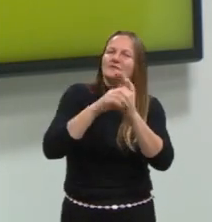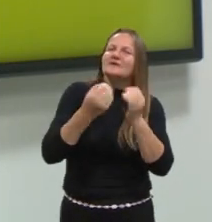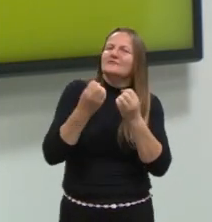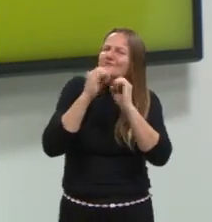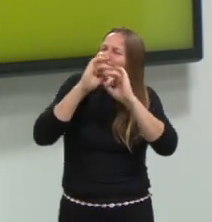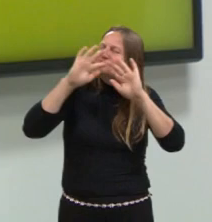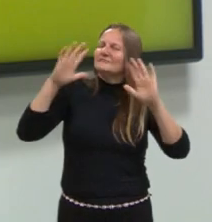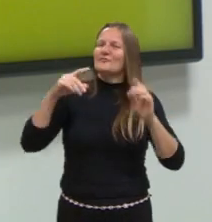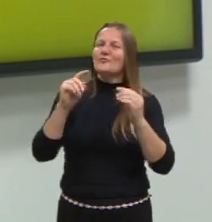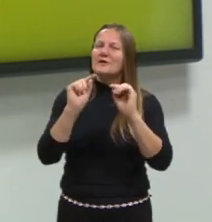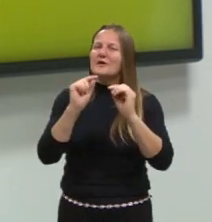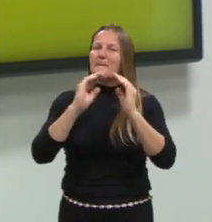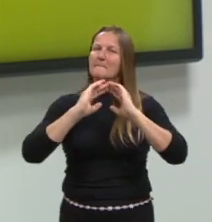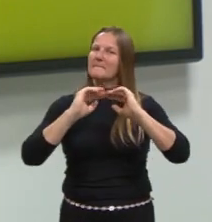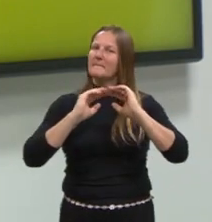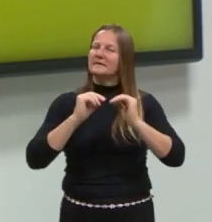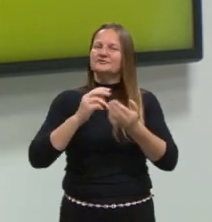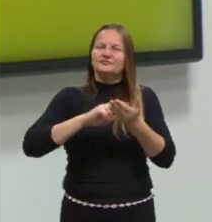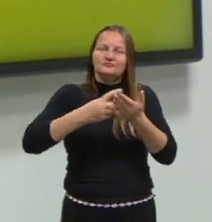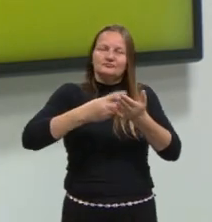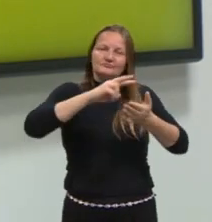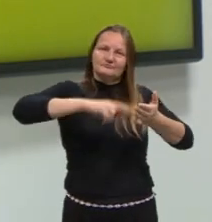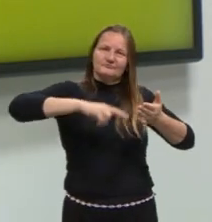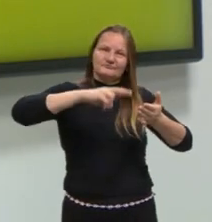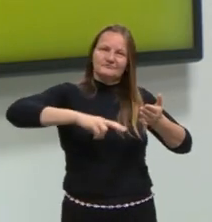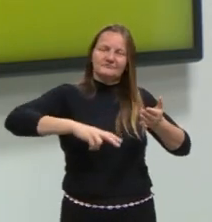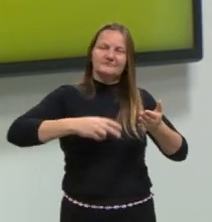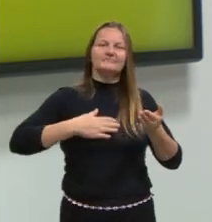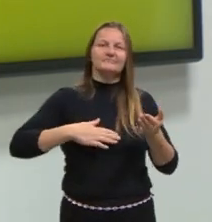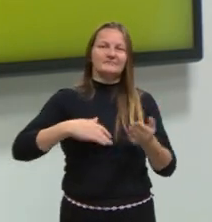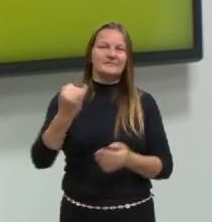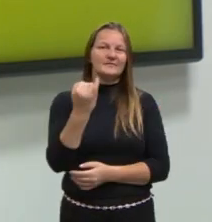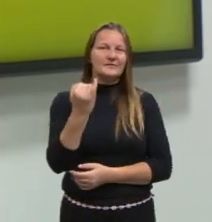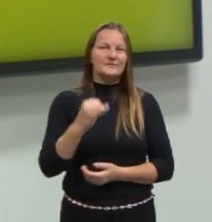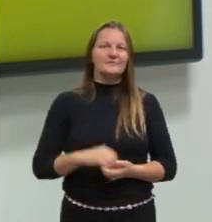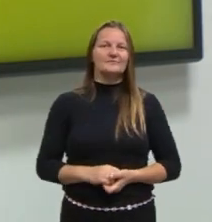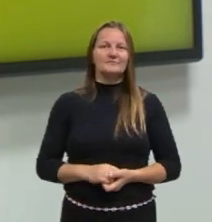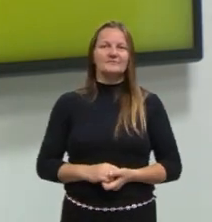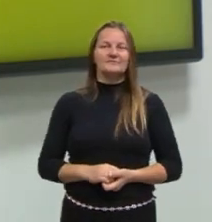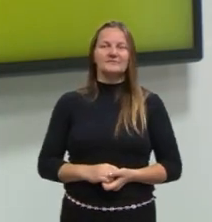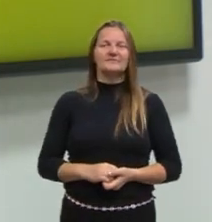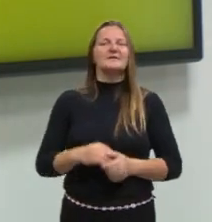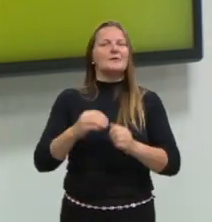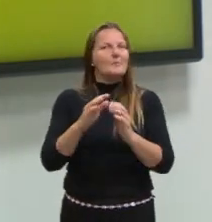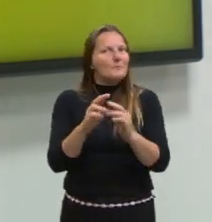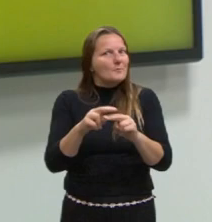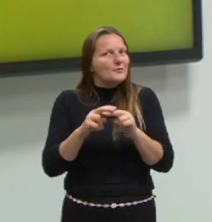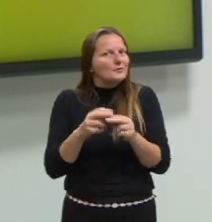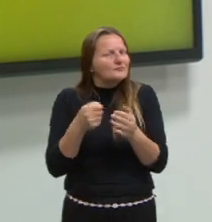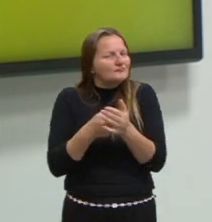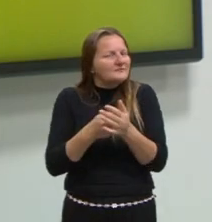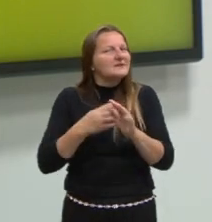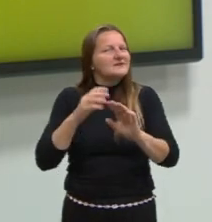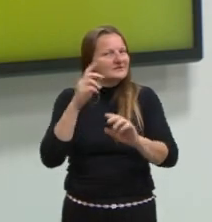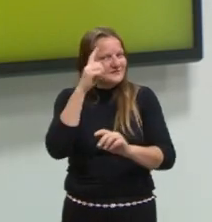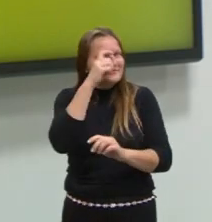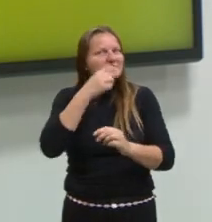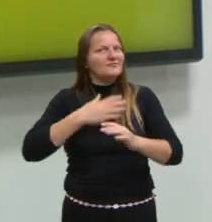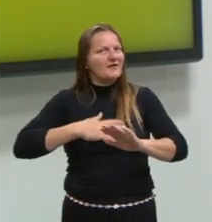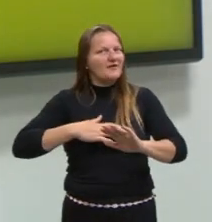o que que tá pedindo interpretação isso que é importante e isso tentando ficar calma tentando é o que a gente sabe que é difícil